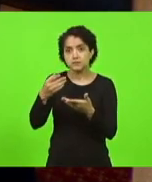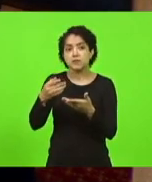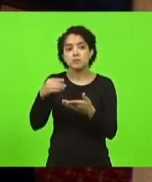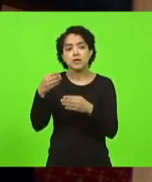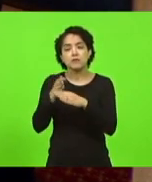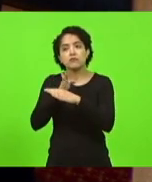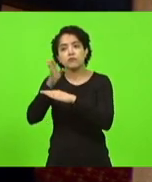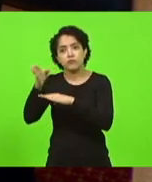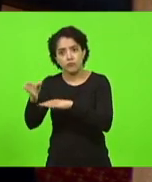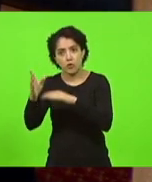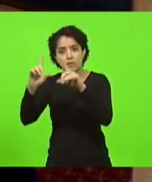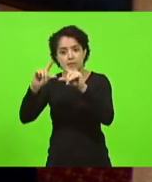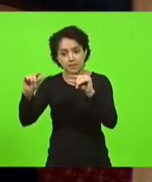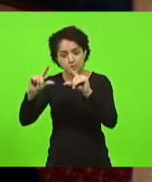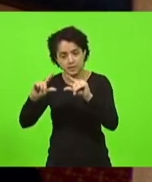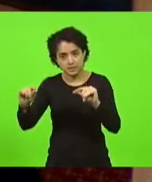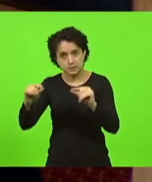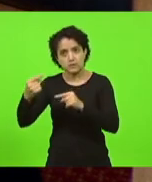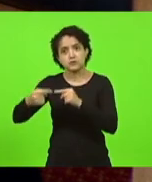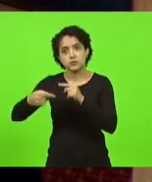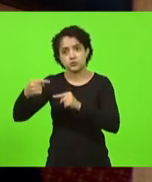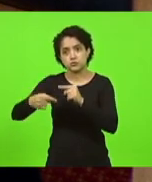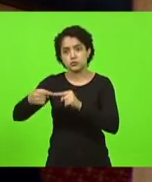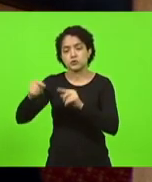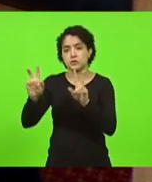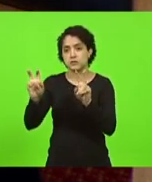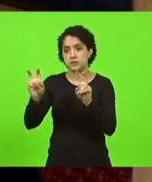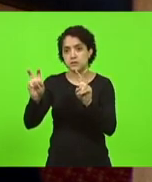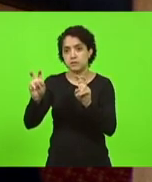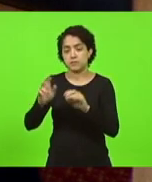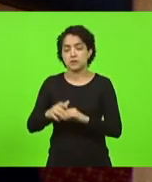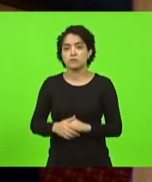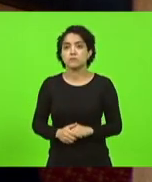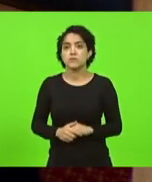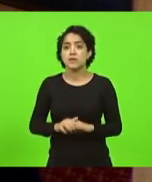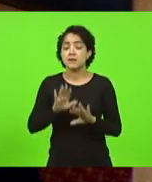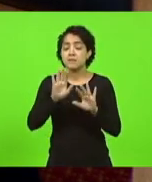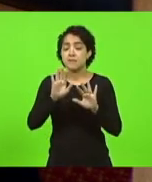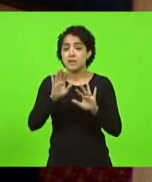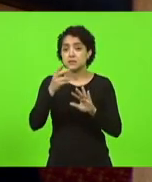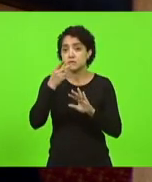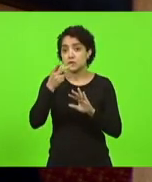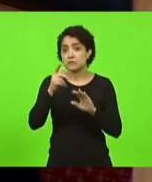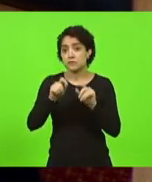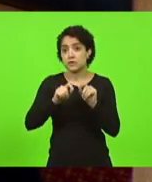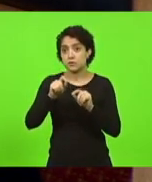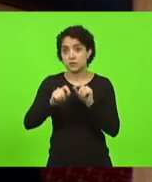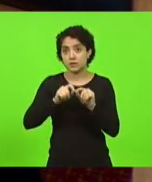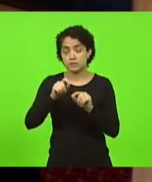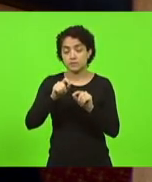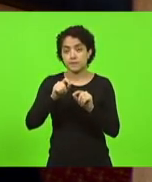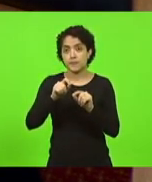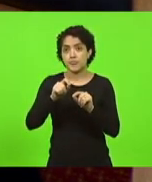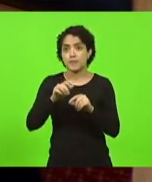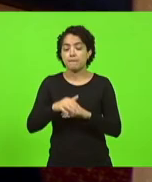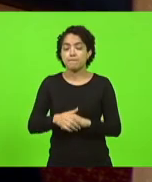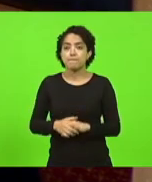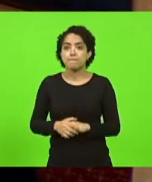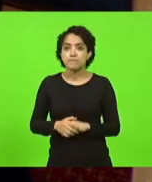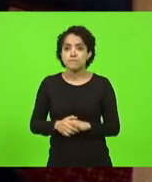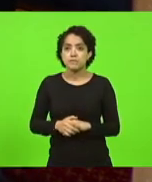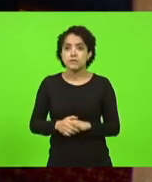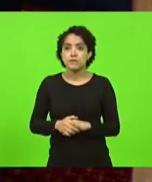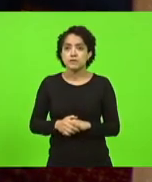Brasília agora, rever. O que eu quero dizer para vossas excelências é o seguinte, assim, ó, eu tenho um pontinho